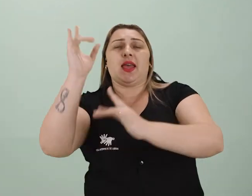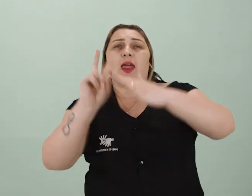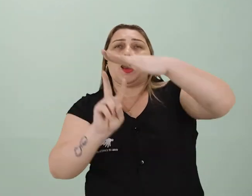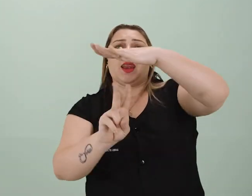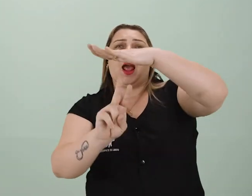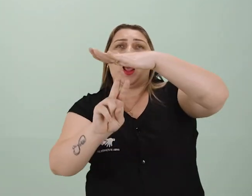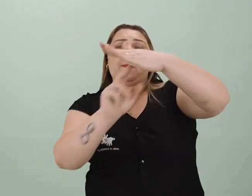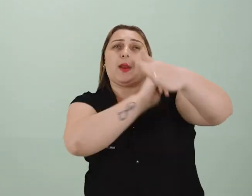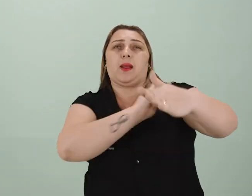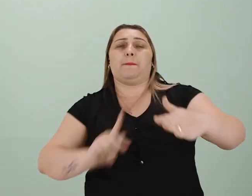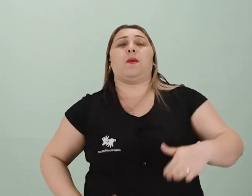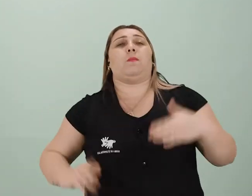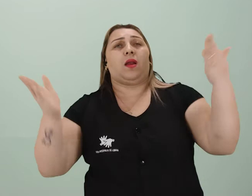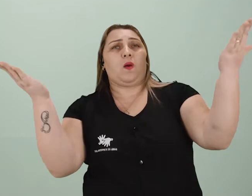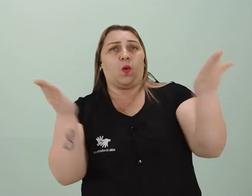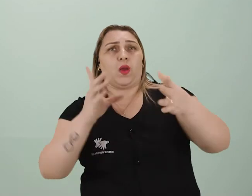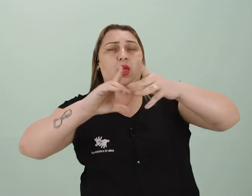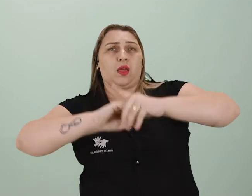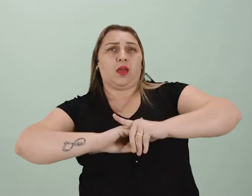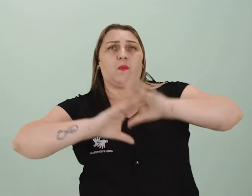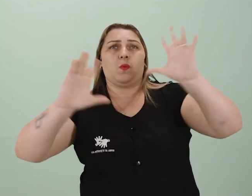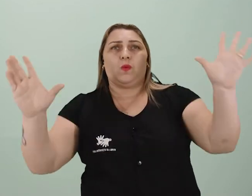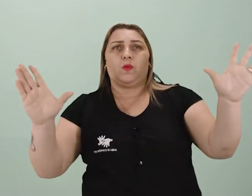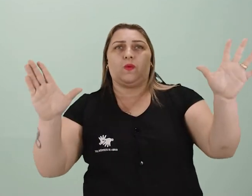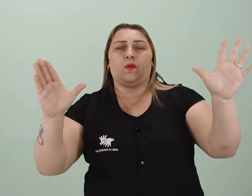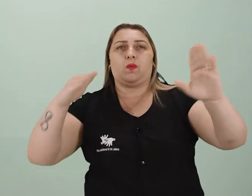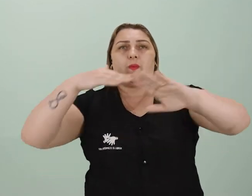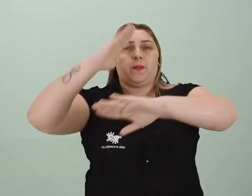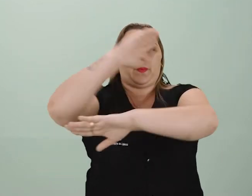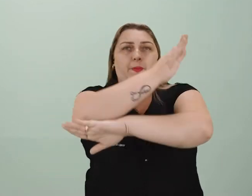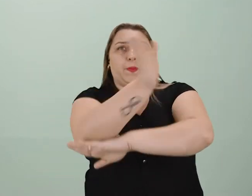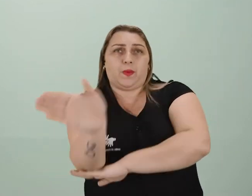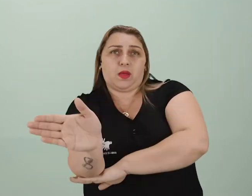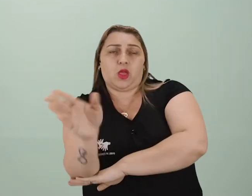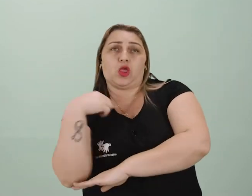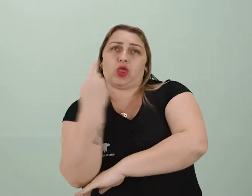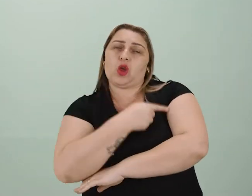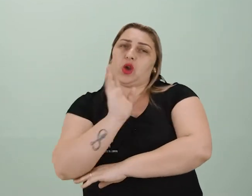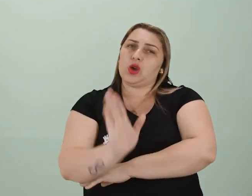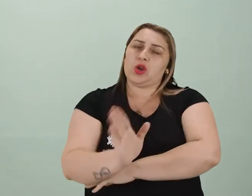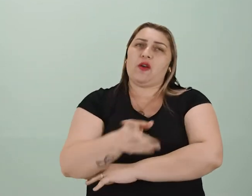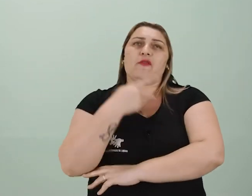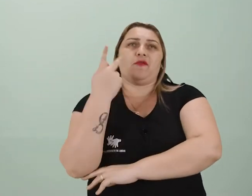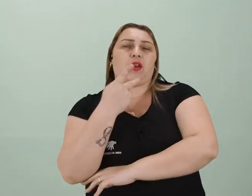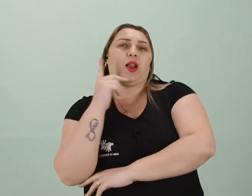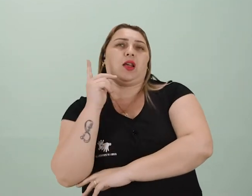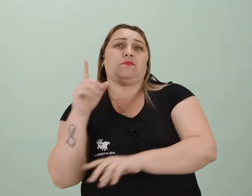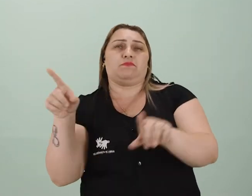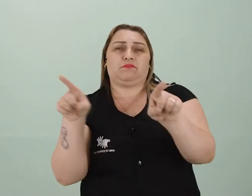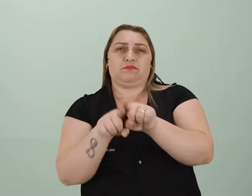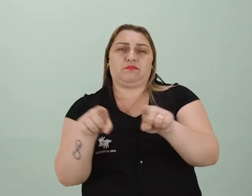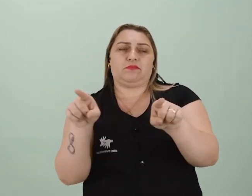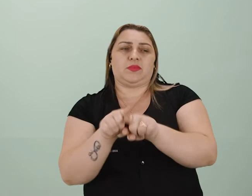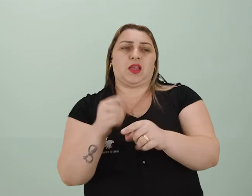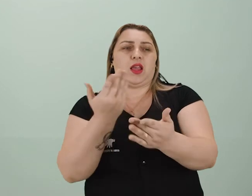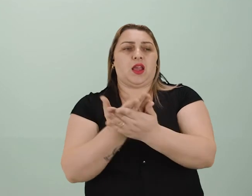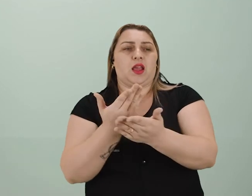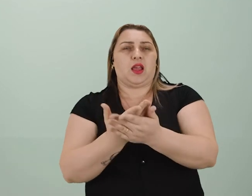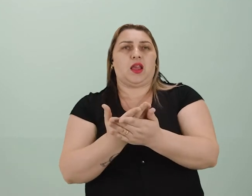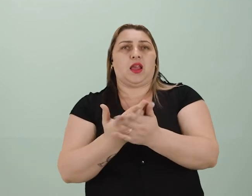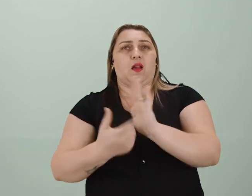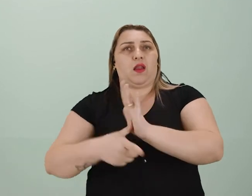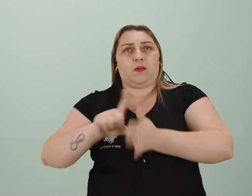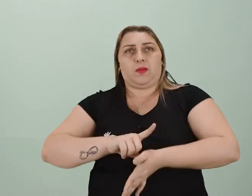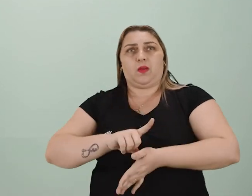pública. Hoje a nossa democracia ela é semi-indireta, né? Nós já falamos também sobre isso em aulas anteriores.